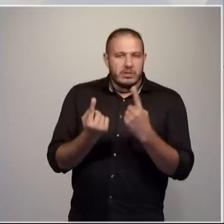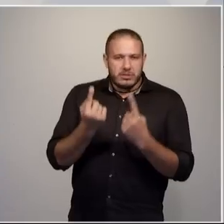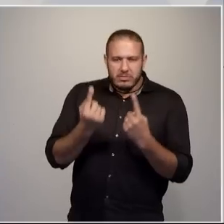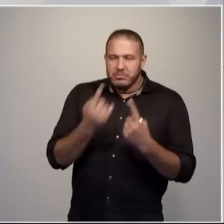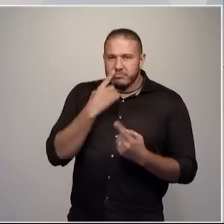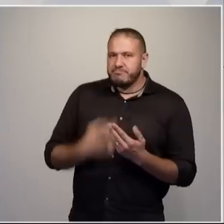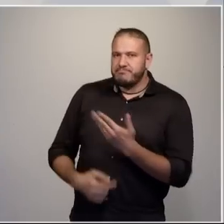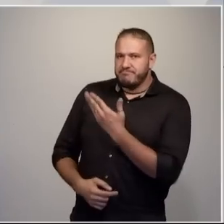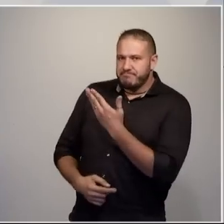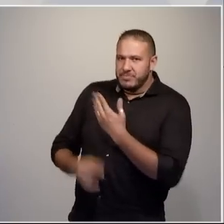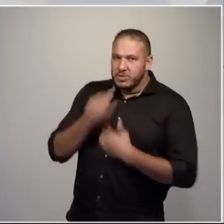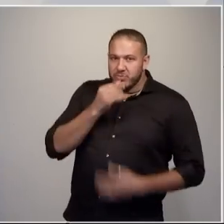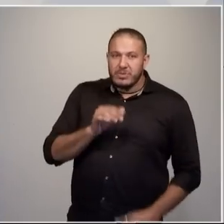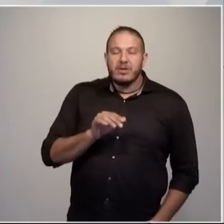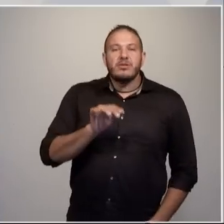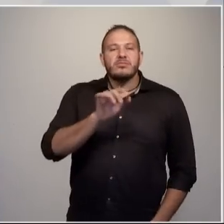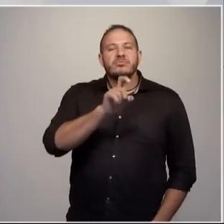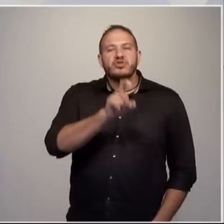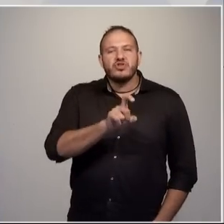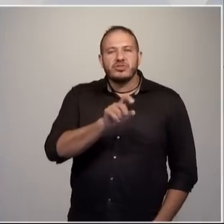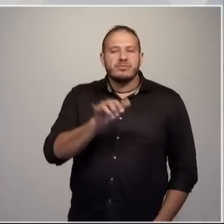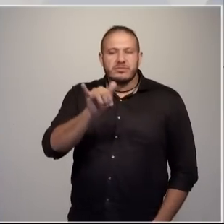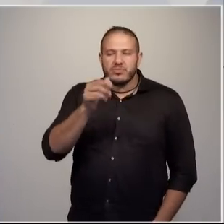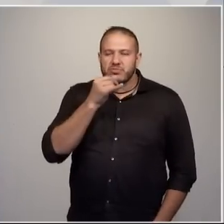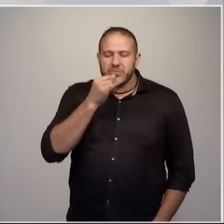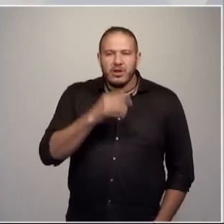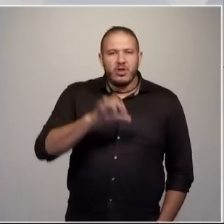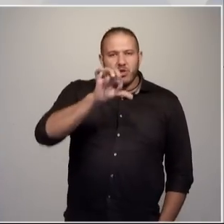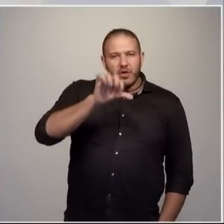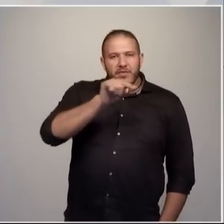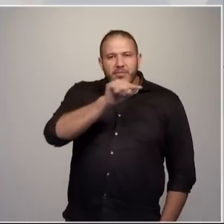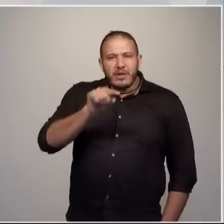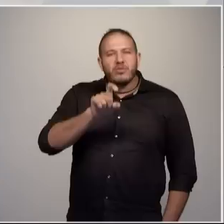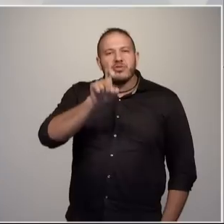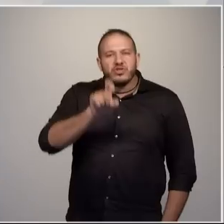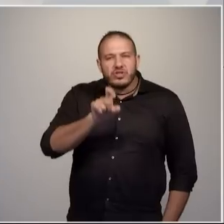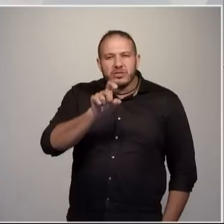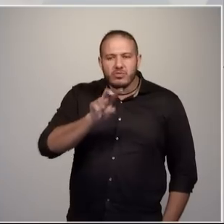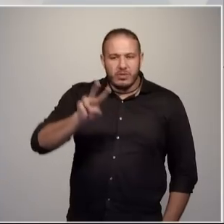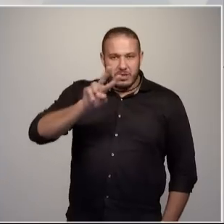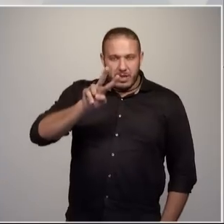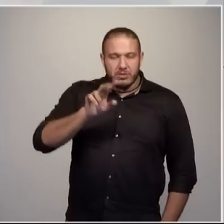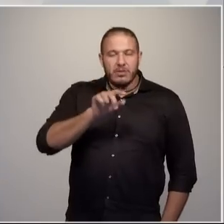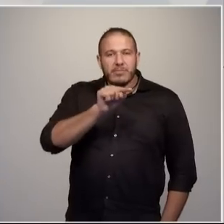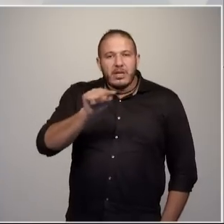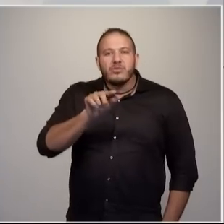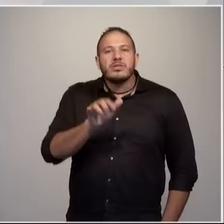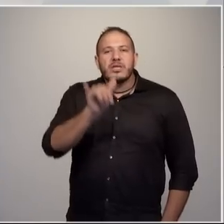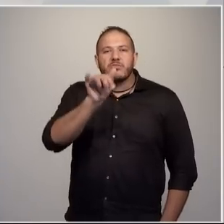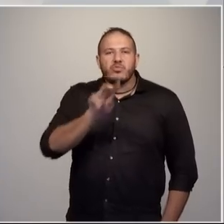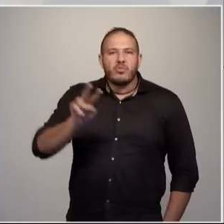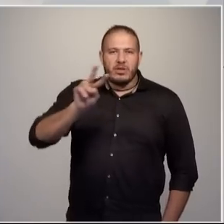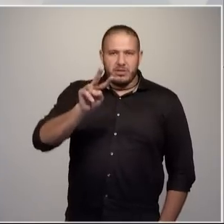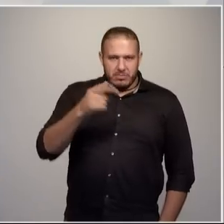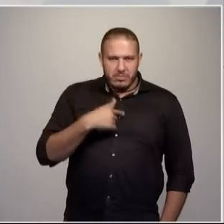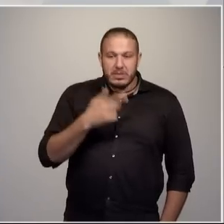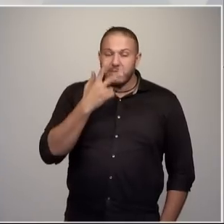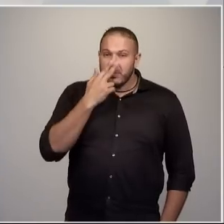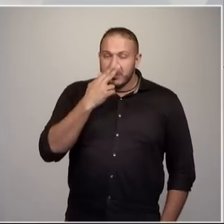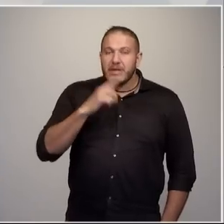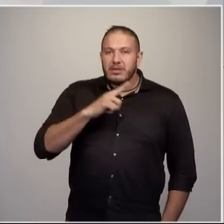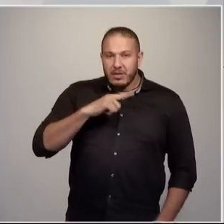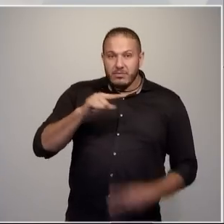exemplo, 9 menos x² menos y². Observem que eu tenho uma